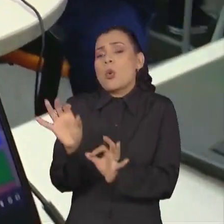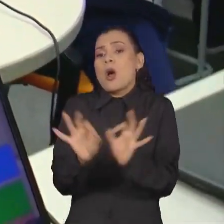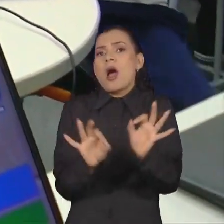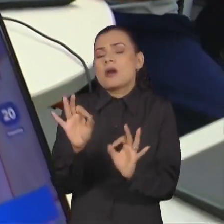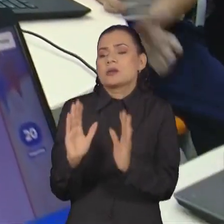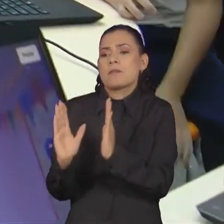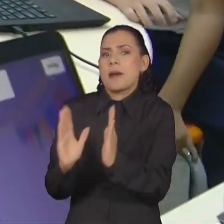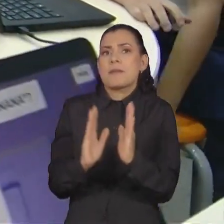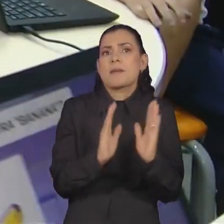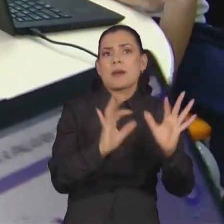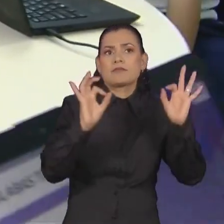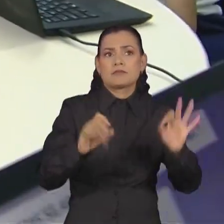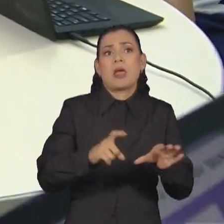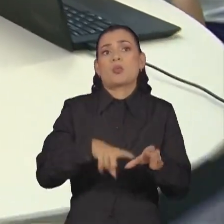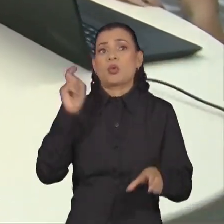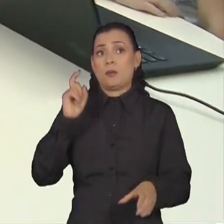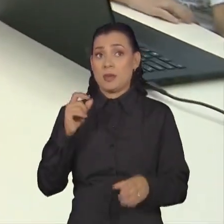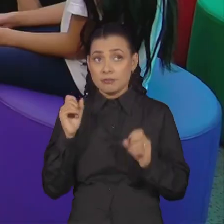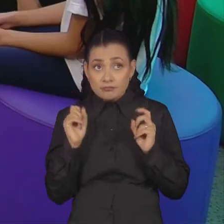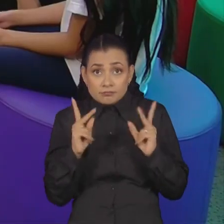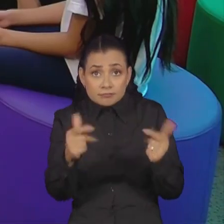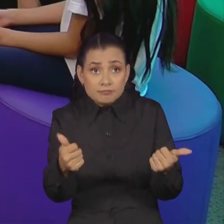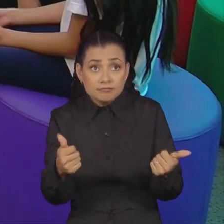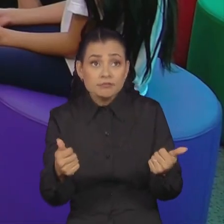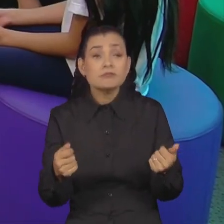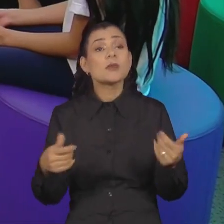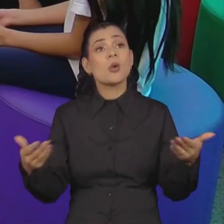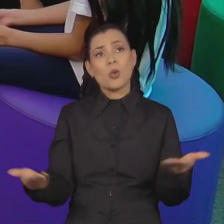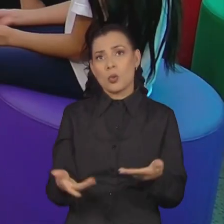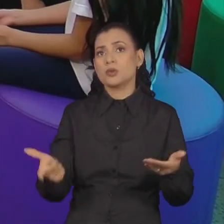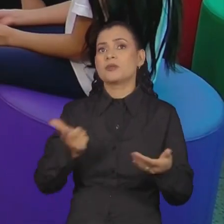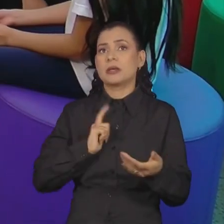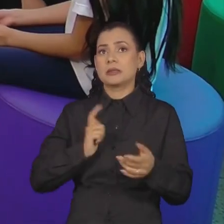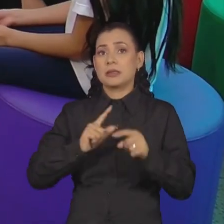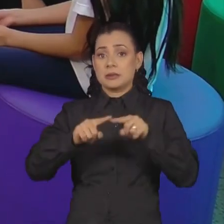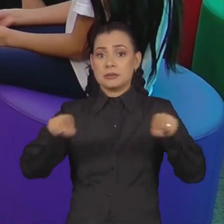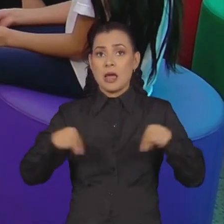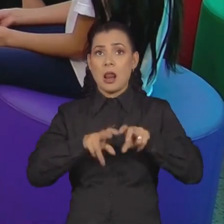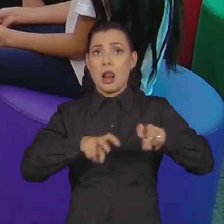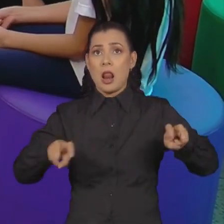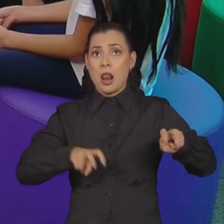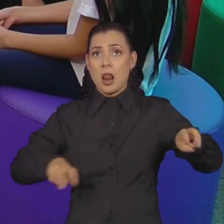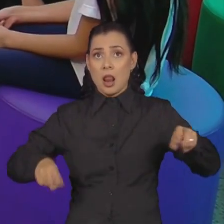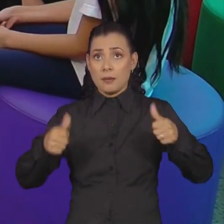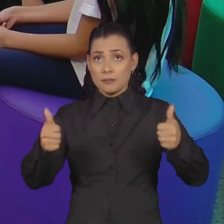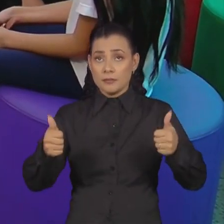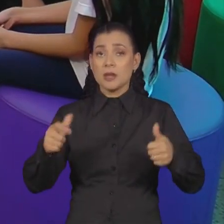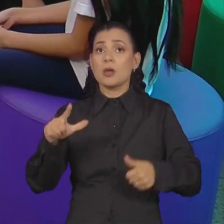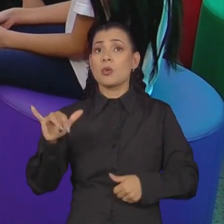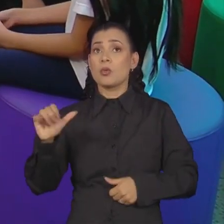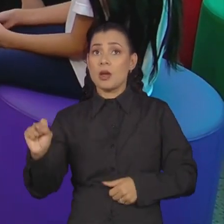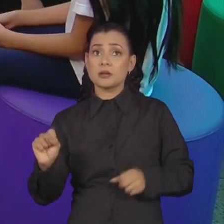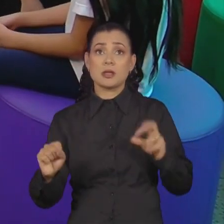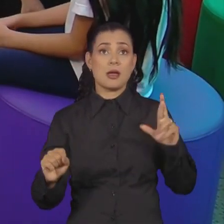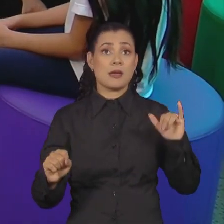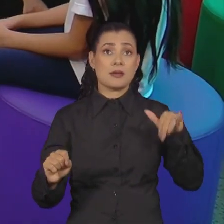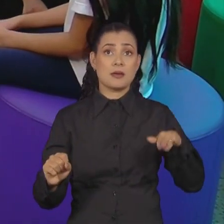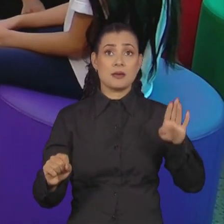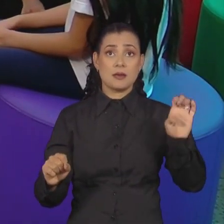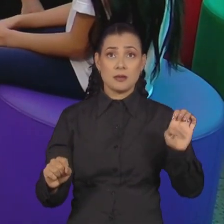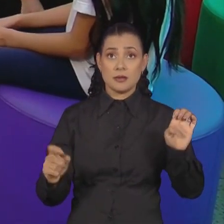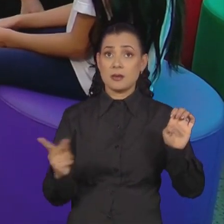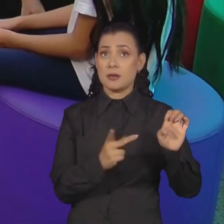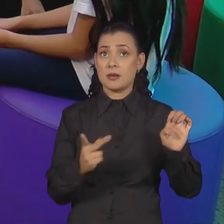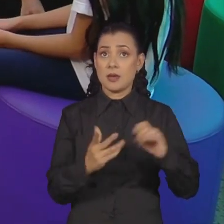para responderem de forma autônoma, tudo bem? Como hoje a gente vai ter a sala completa e tem muitos monitores, eu vou pedir para o Lucas e para a Rayane ajudarem a